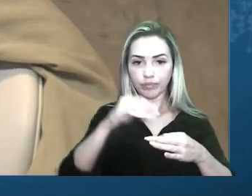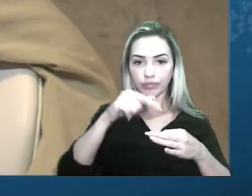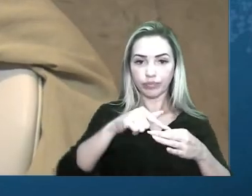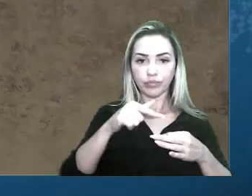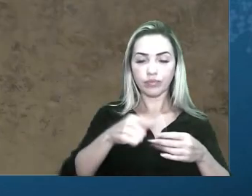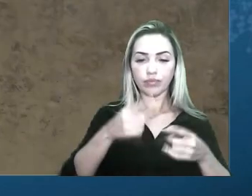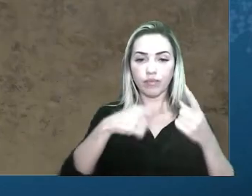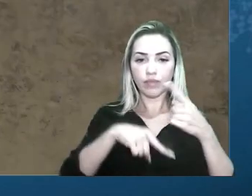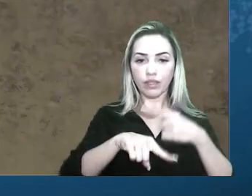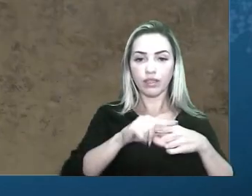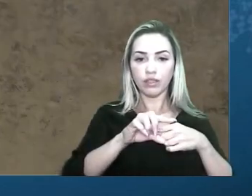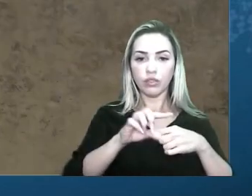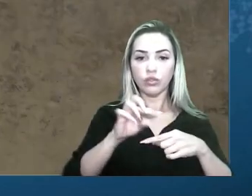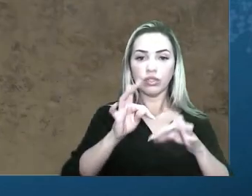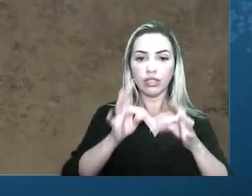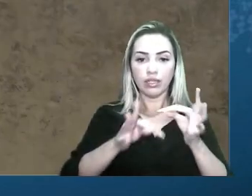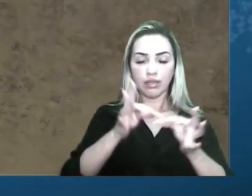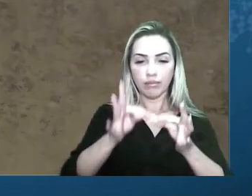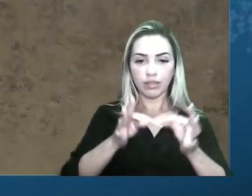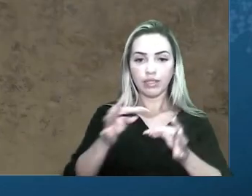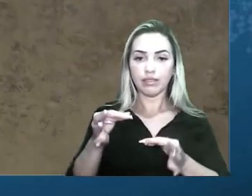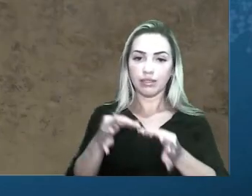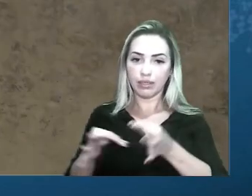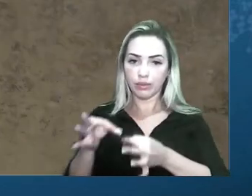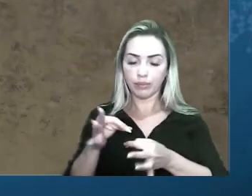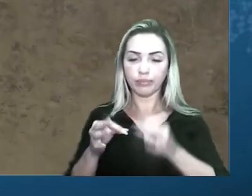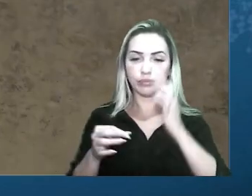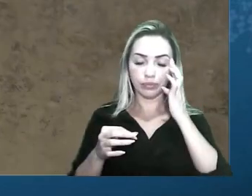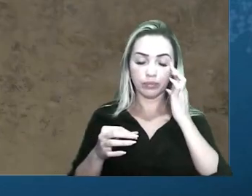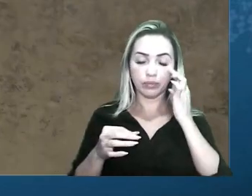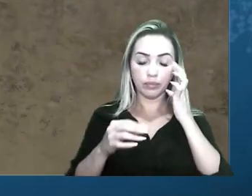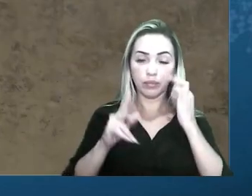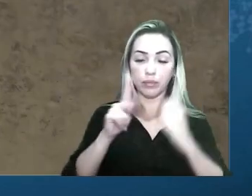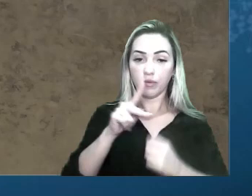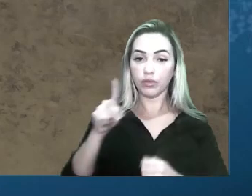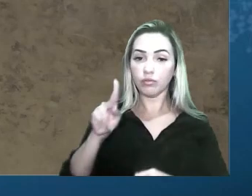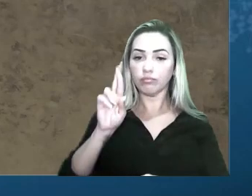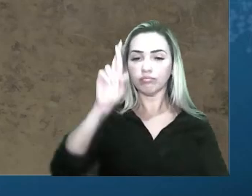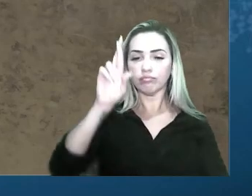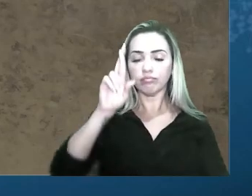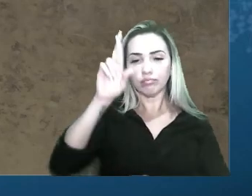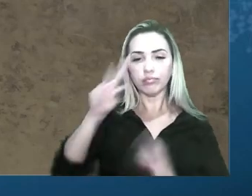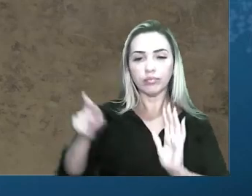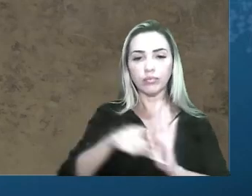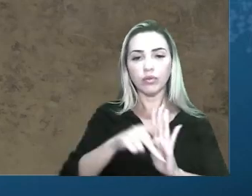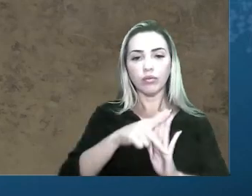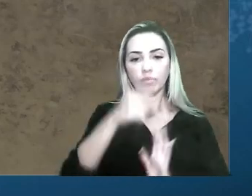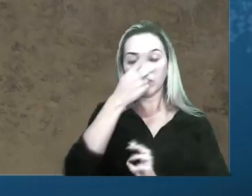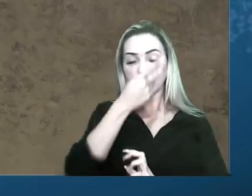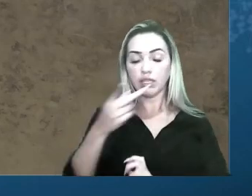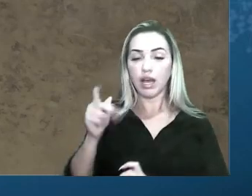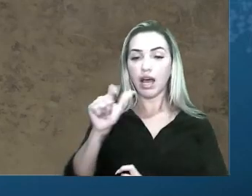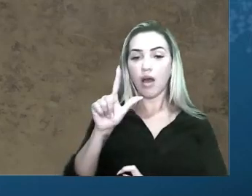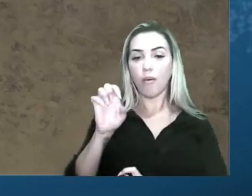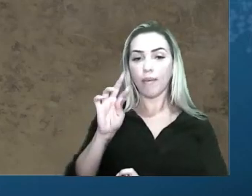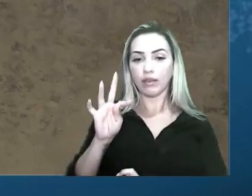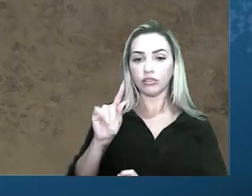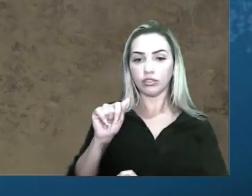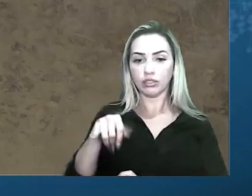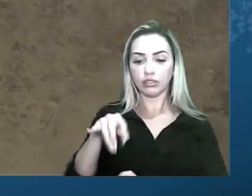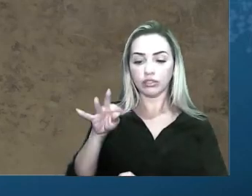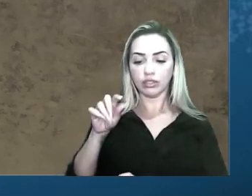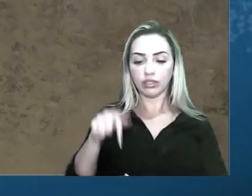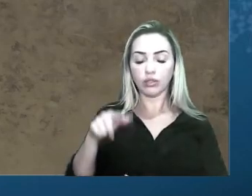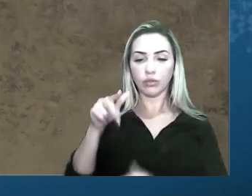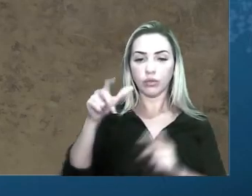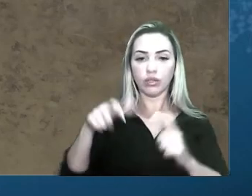e terapias celulares. Foi professor titular visitante do Albert Einstein College of Medicine, em Nova